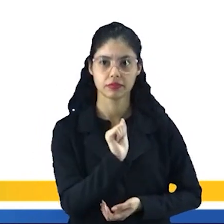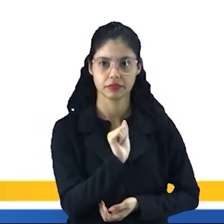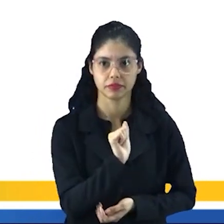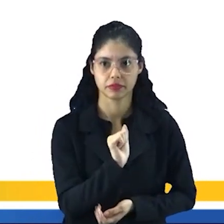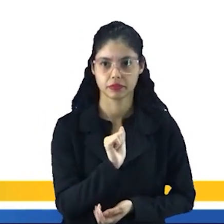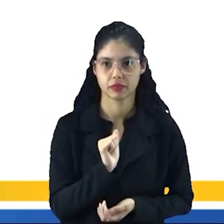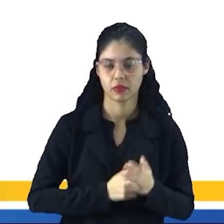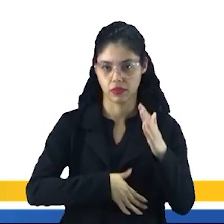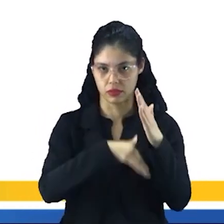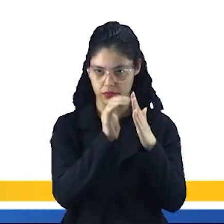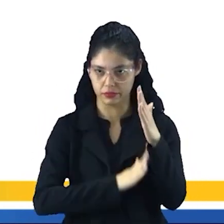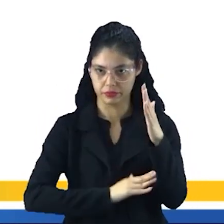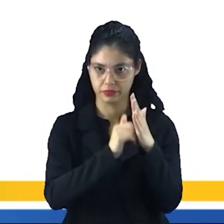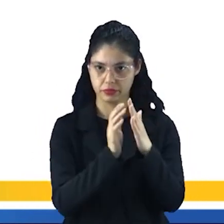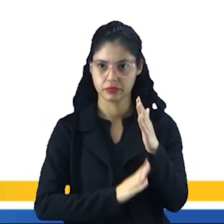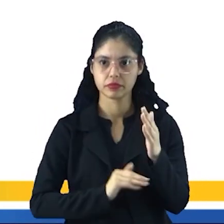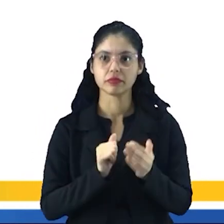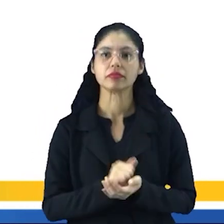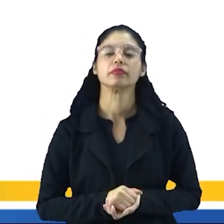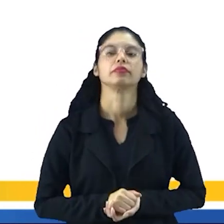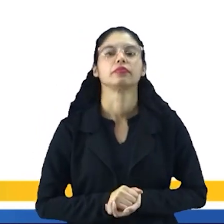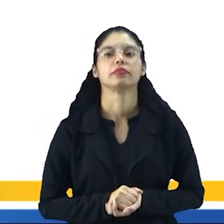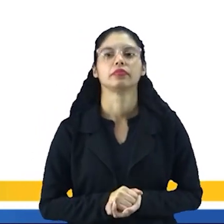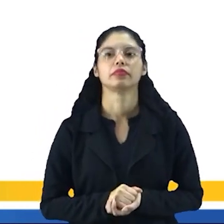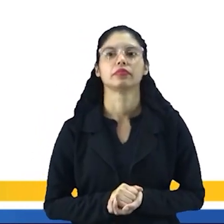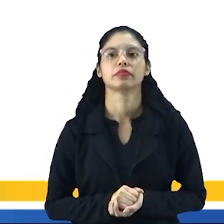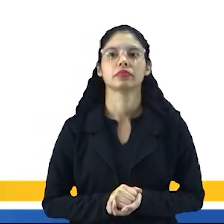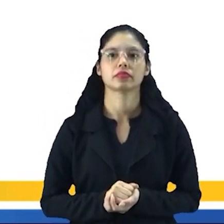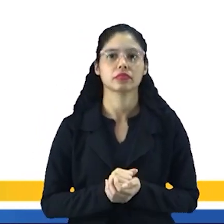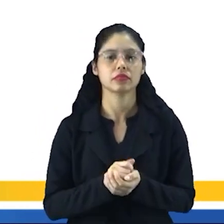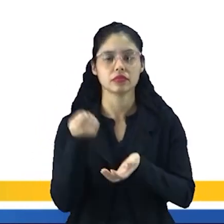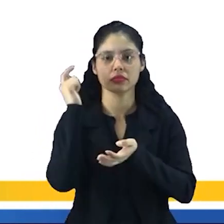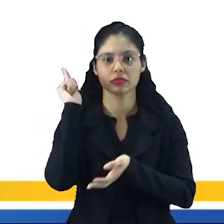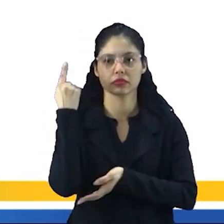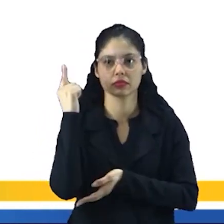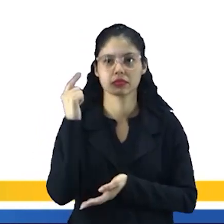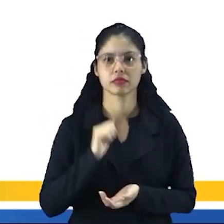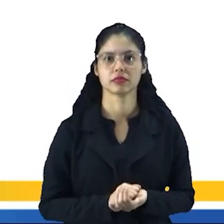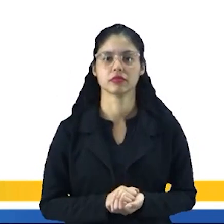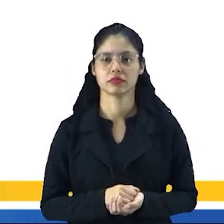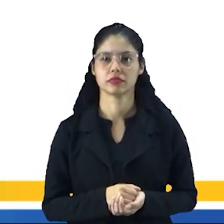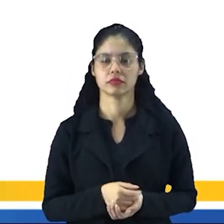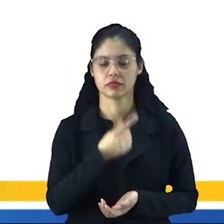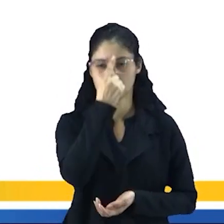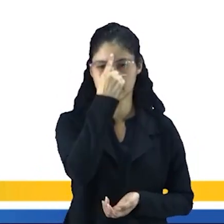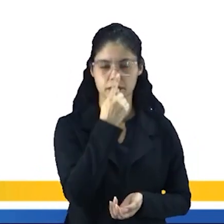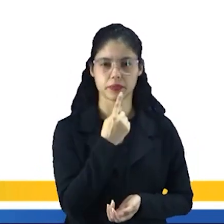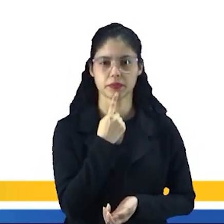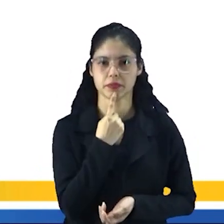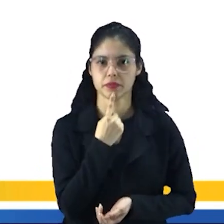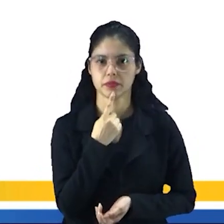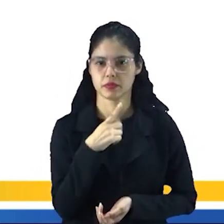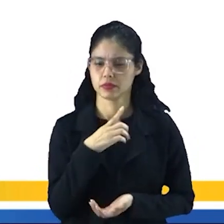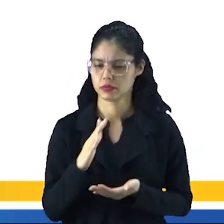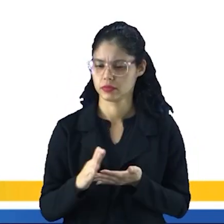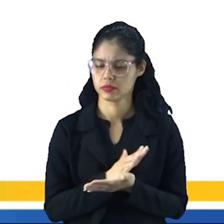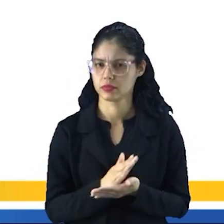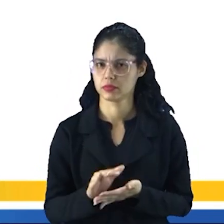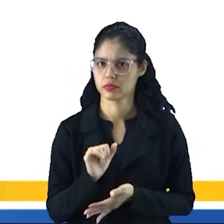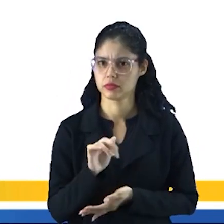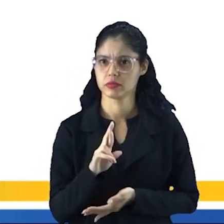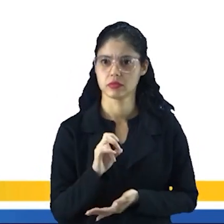primeira eu tenho uma obra de Johannes Vermeer, o geógrafo. Observa essa cena. Será que tem alguma